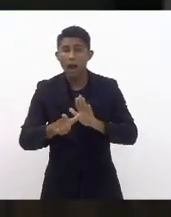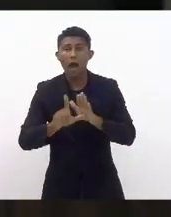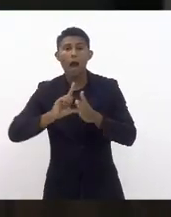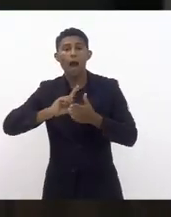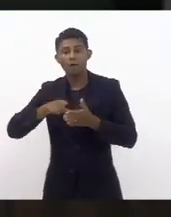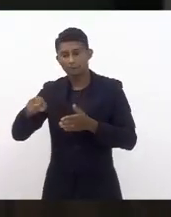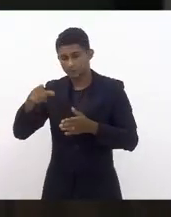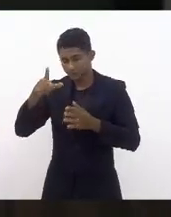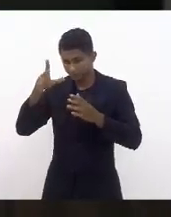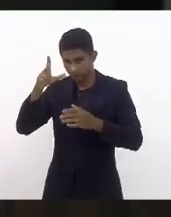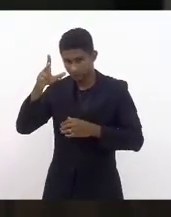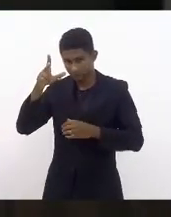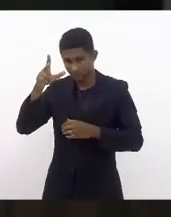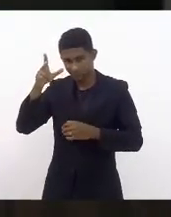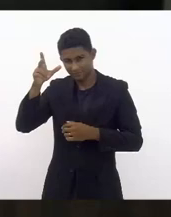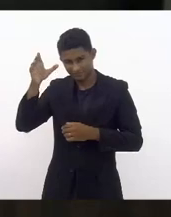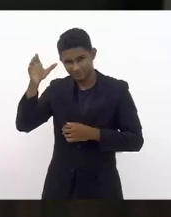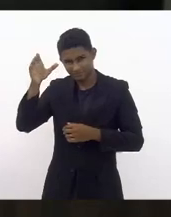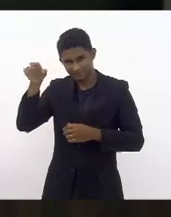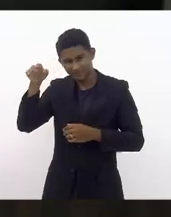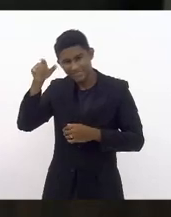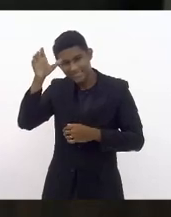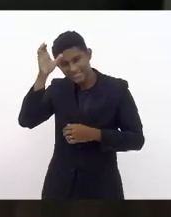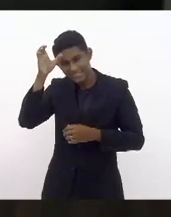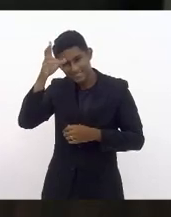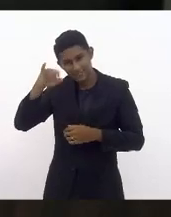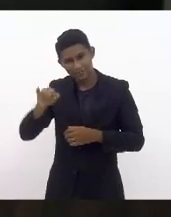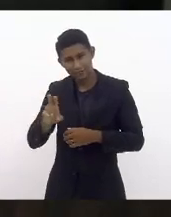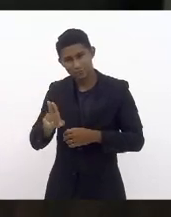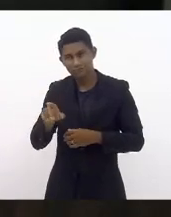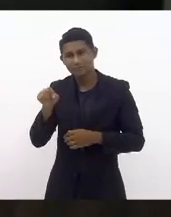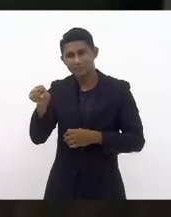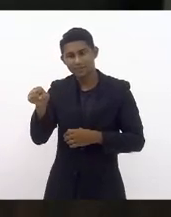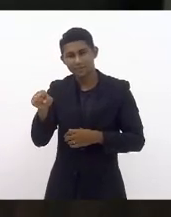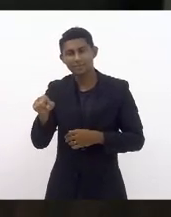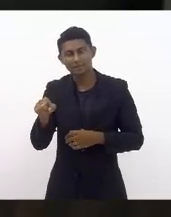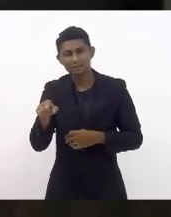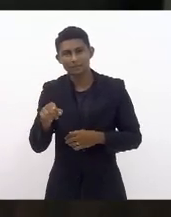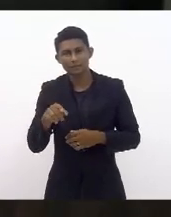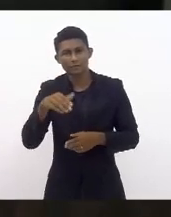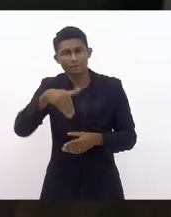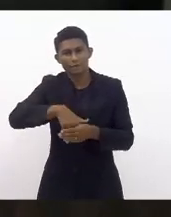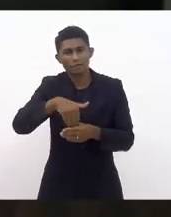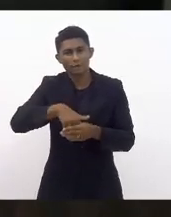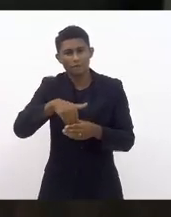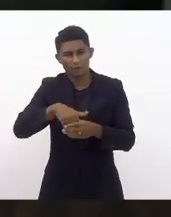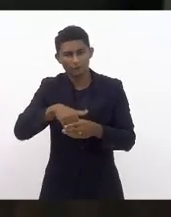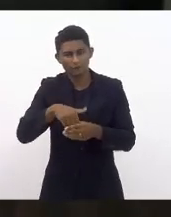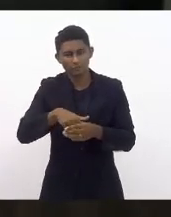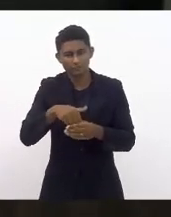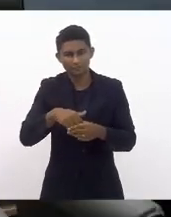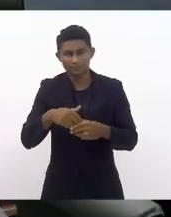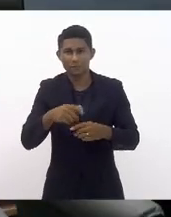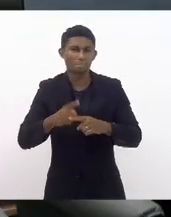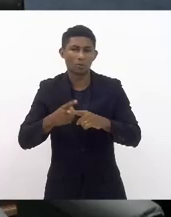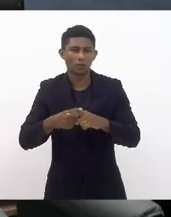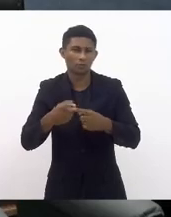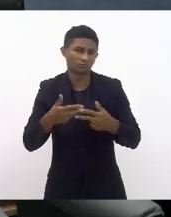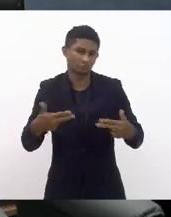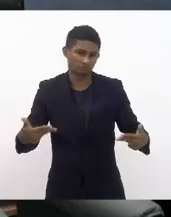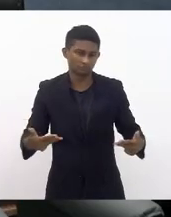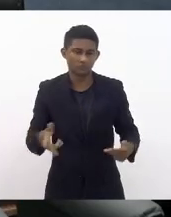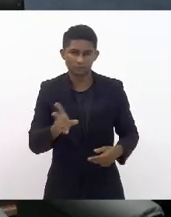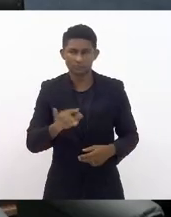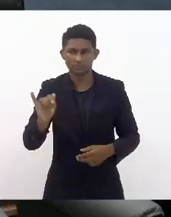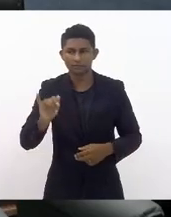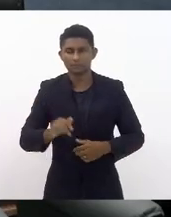Tia Ju, para que ela possa colher as declarações de voto. Muito obrigado.